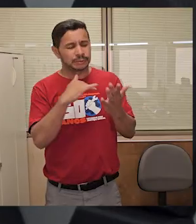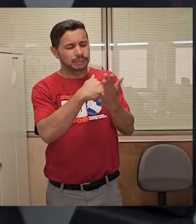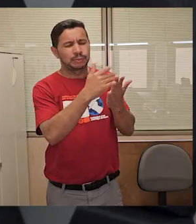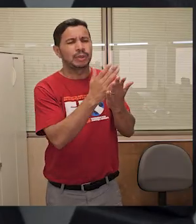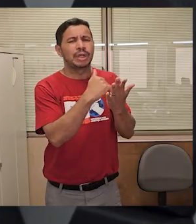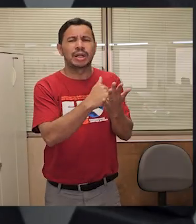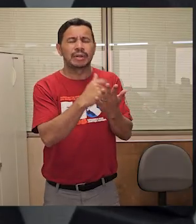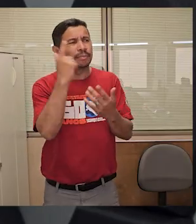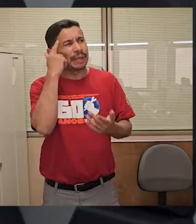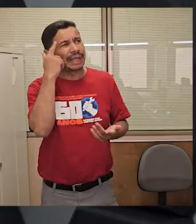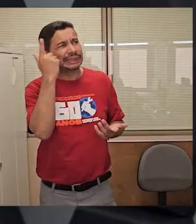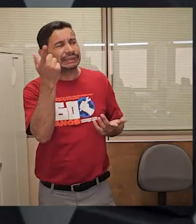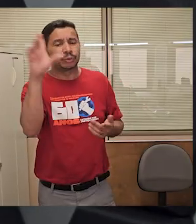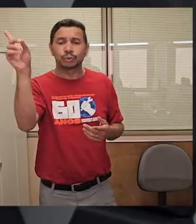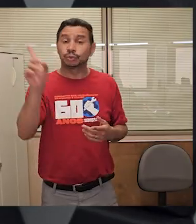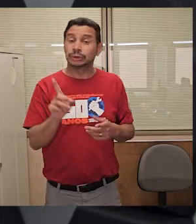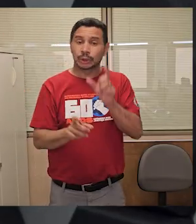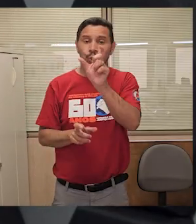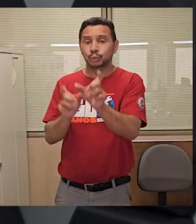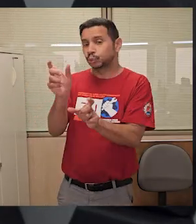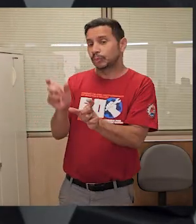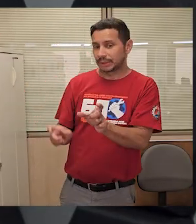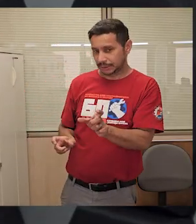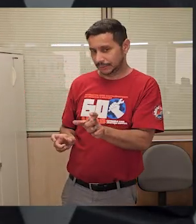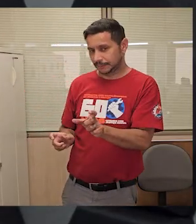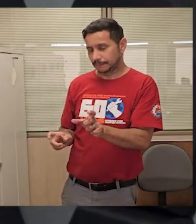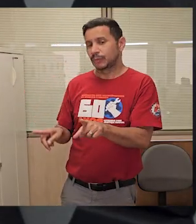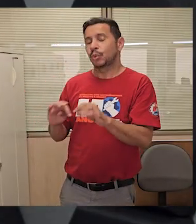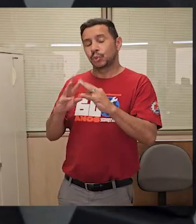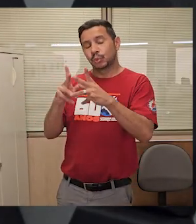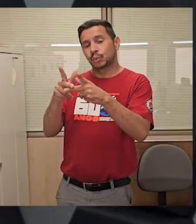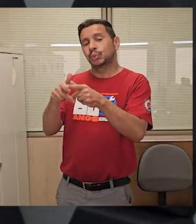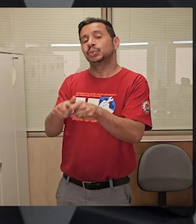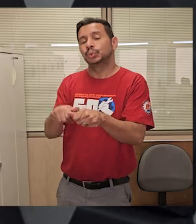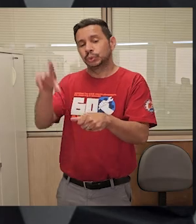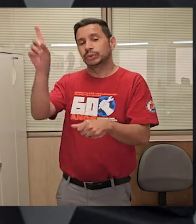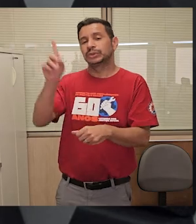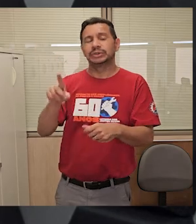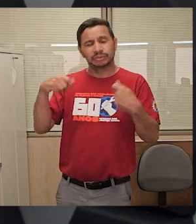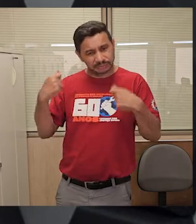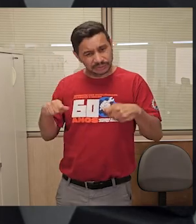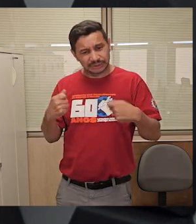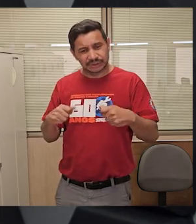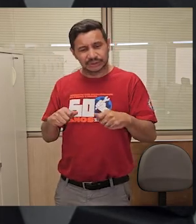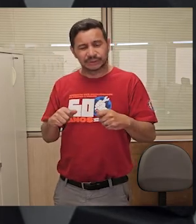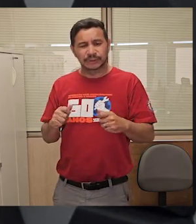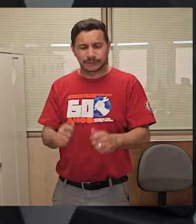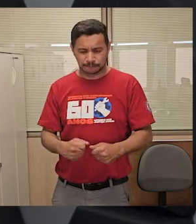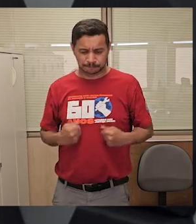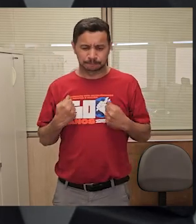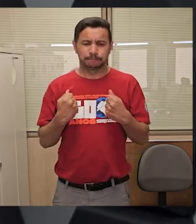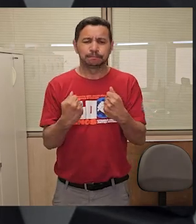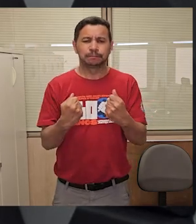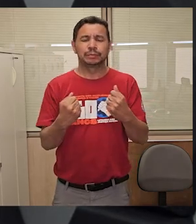que também precisa pensar nos direitos humanos, né? Ou em tudo aquilo que esses direitos humanos precisam garantir para que as pessoas